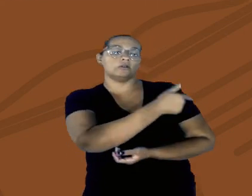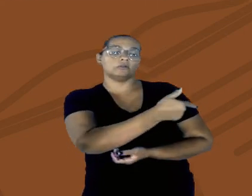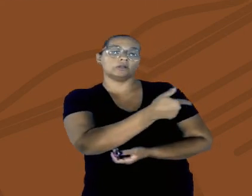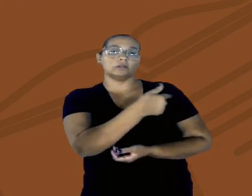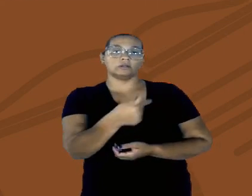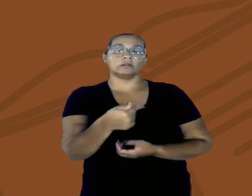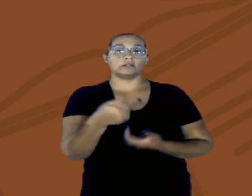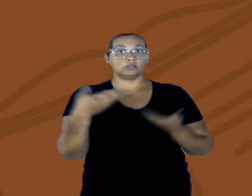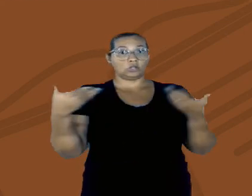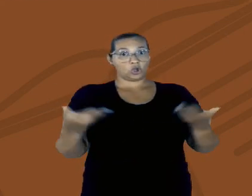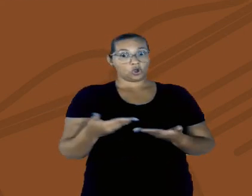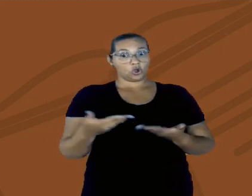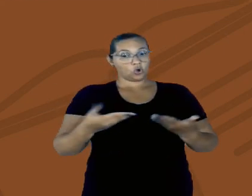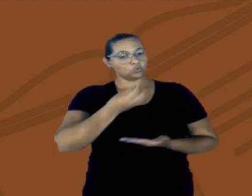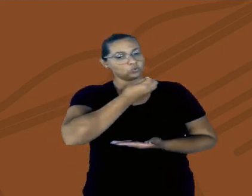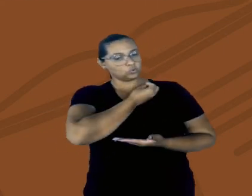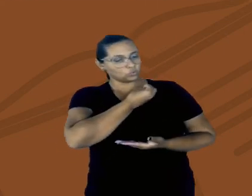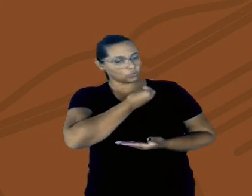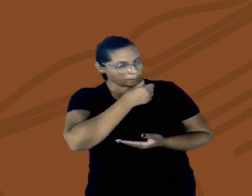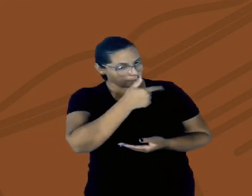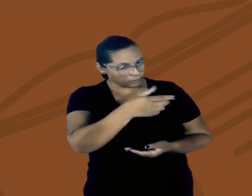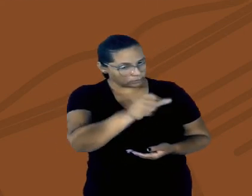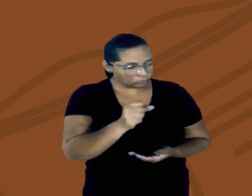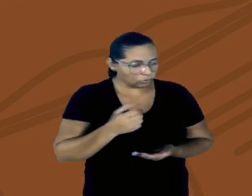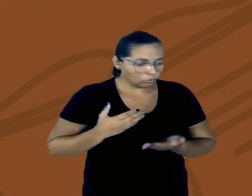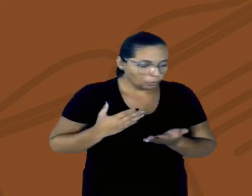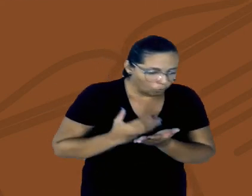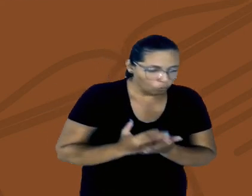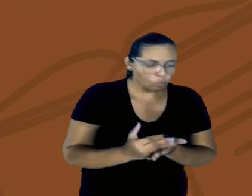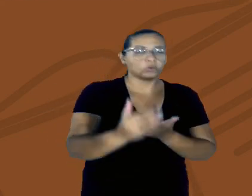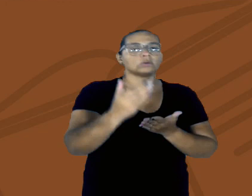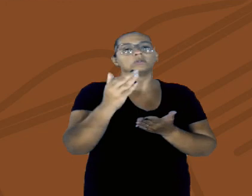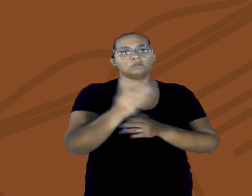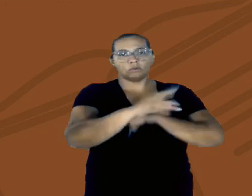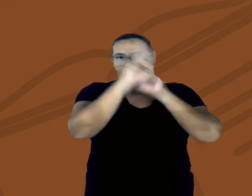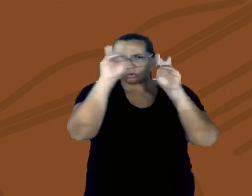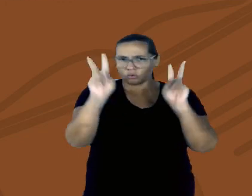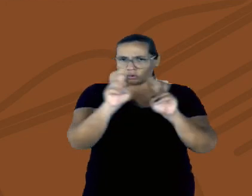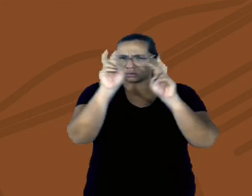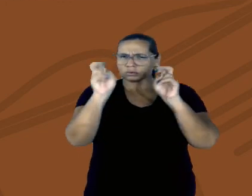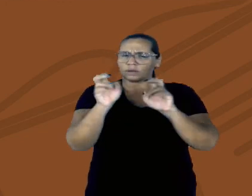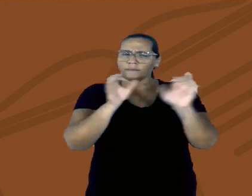a 28, daremos continuidade também